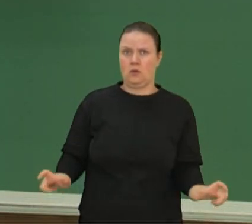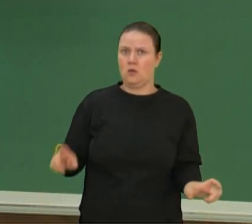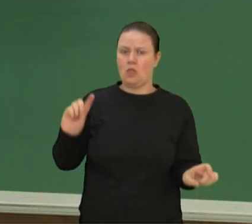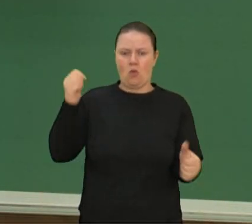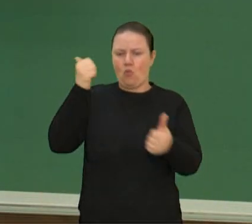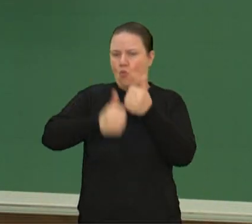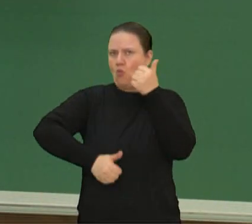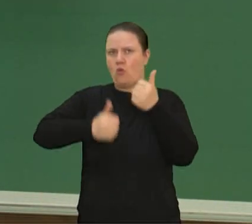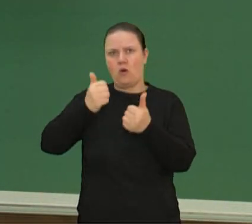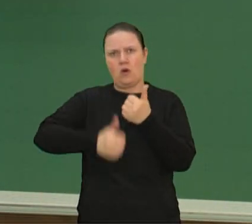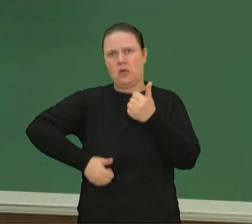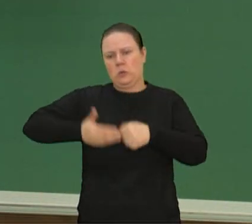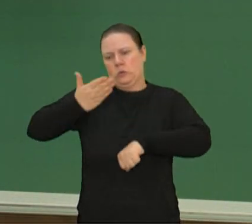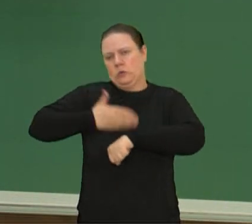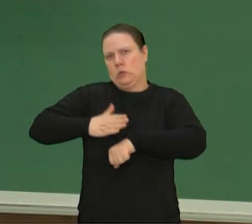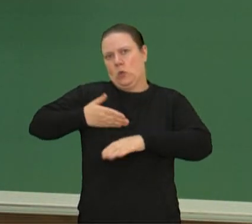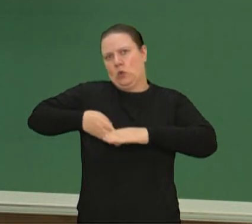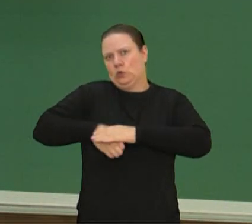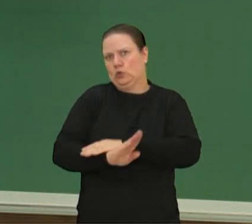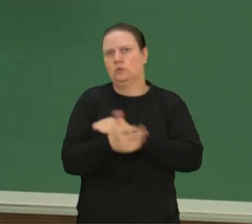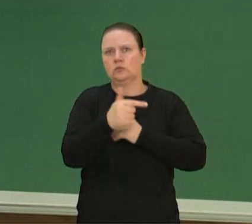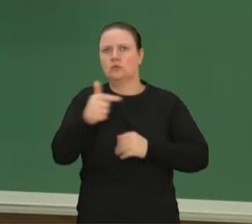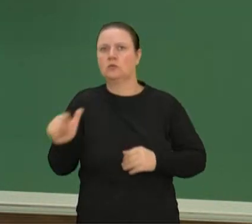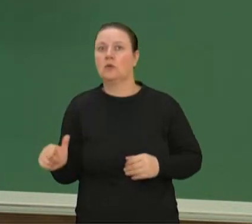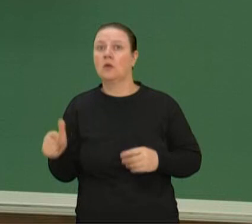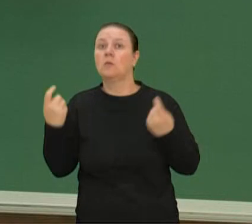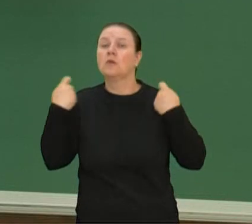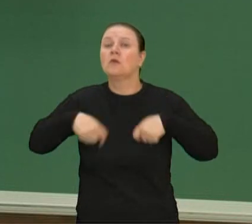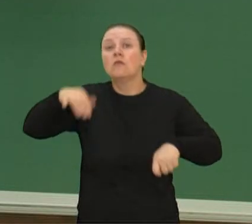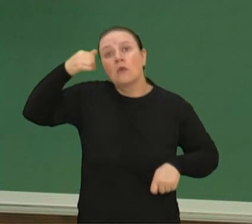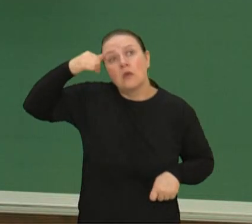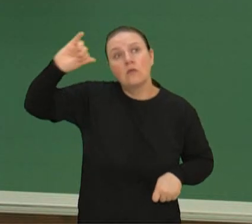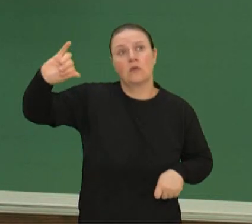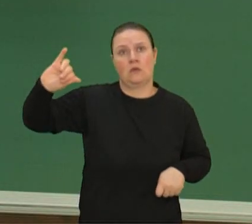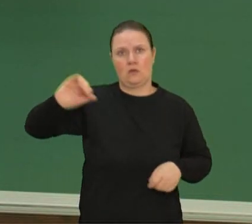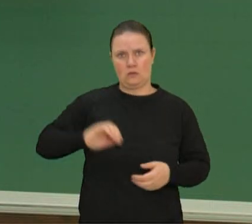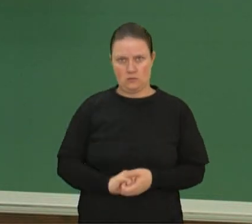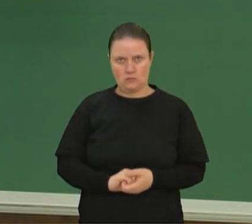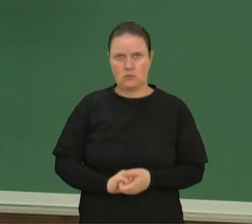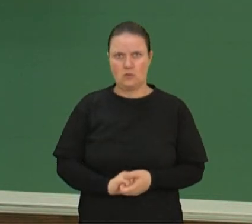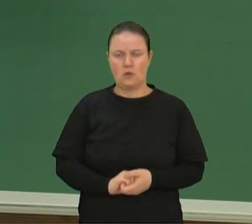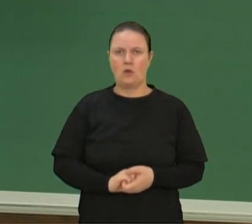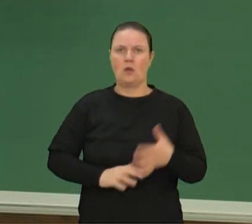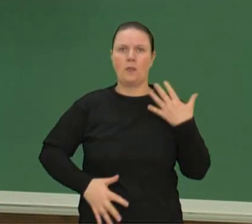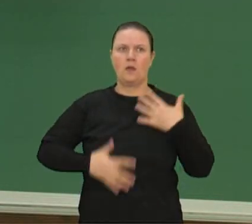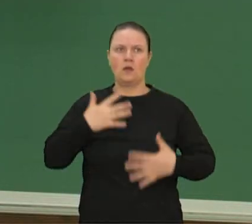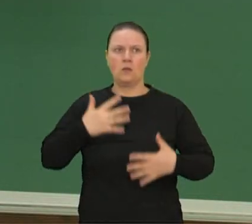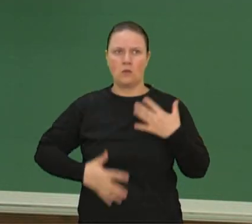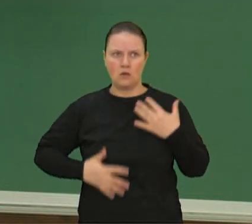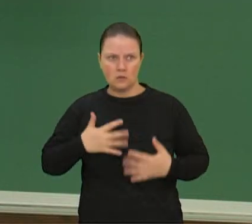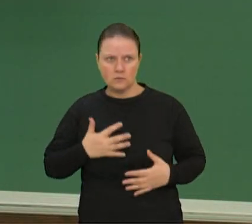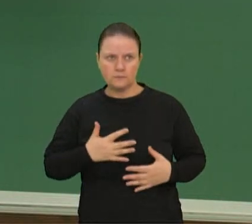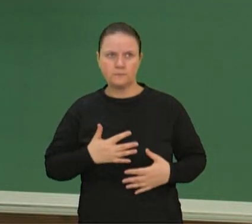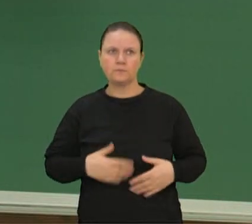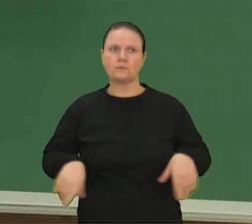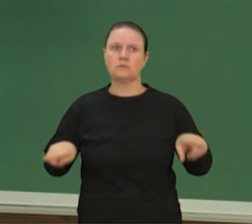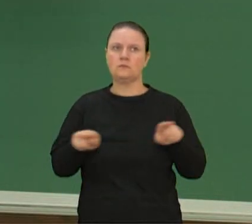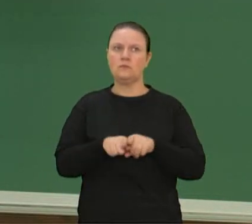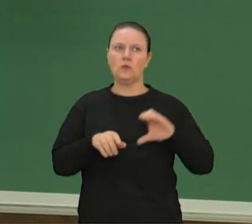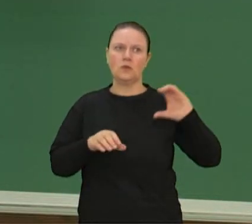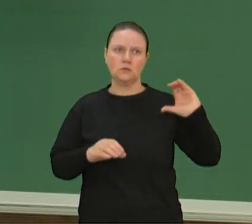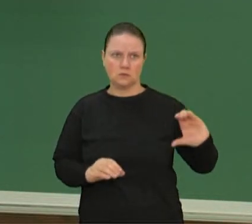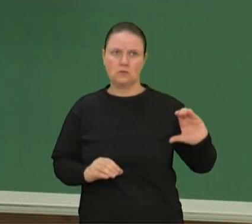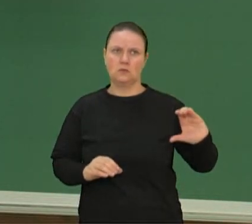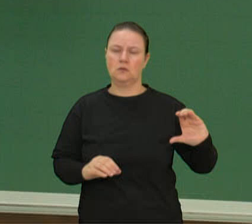atletas, letra A, devem ser evitadas, pois são vários aspectos que interferem no desempenho motor, letra B, não devem ser